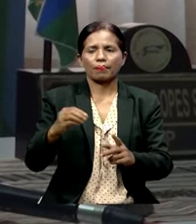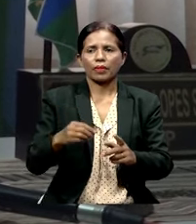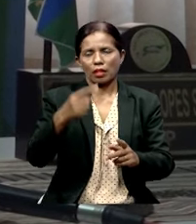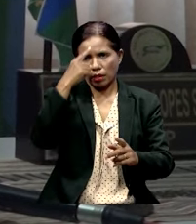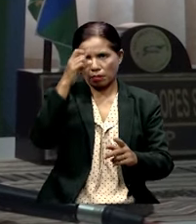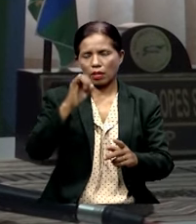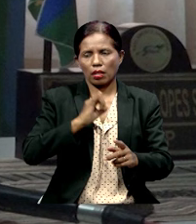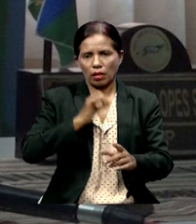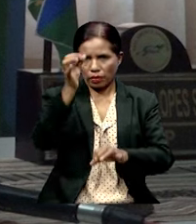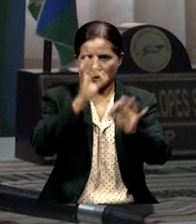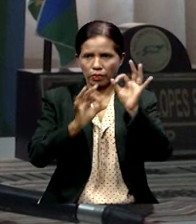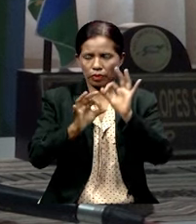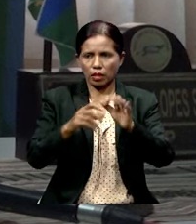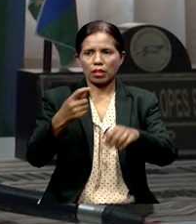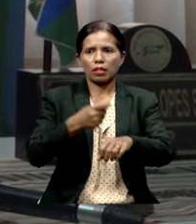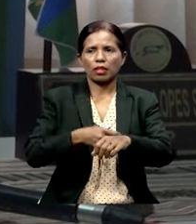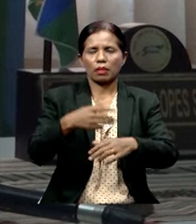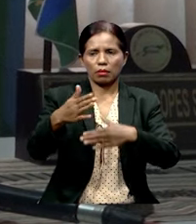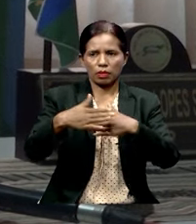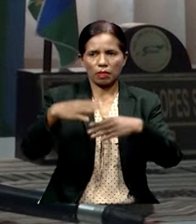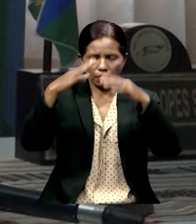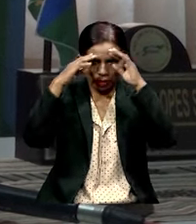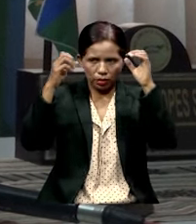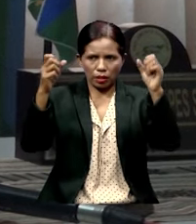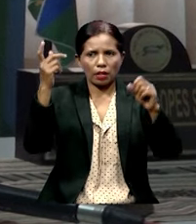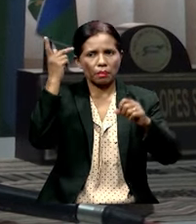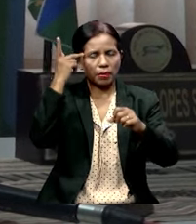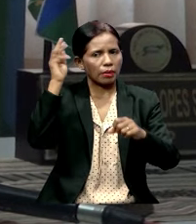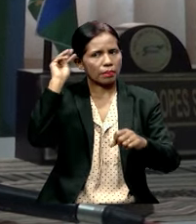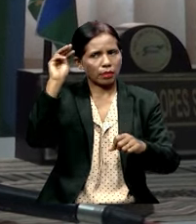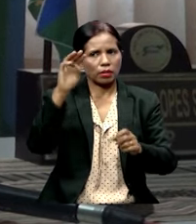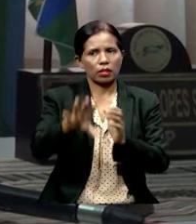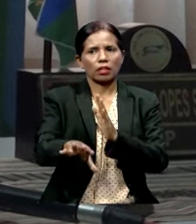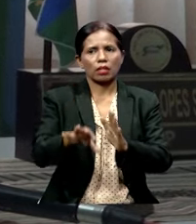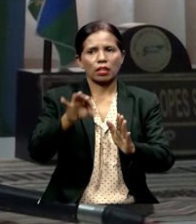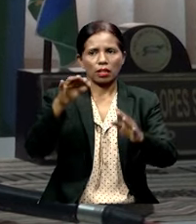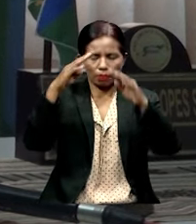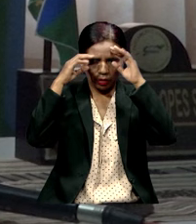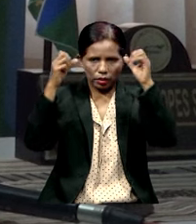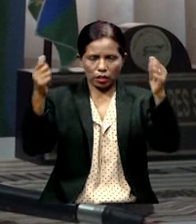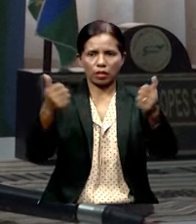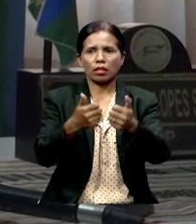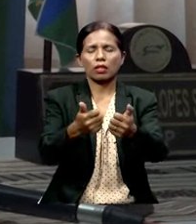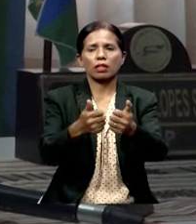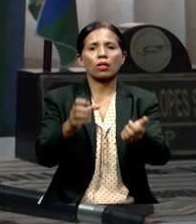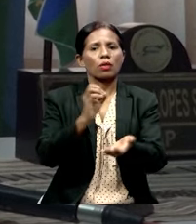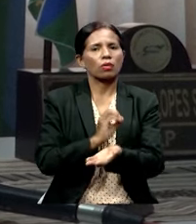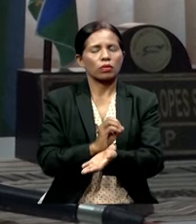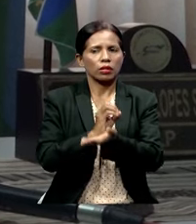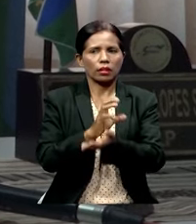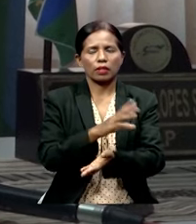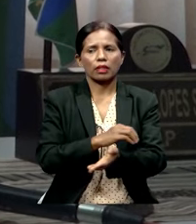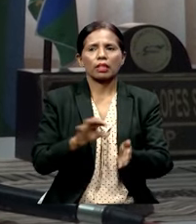kau Fier, que está aqui há tempo, presidente, primeiro-ministro, sei, nomeia presidente da autoridade de fundo. E se quando nomeia são,